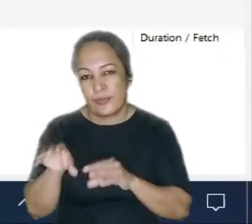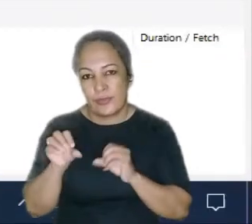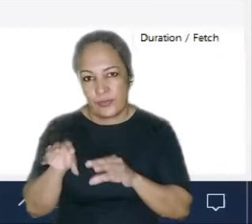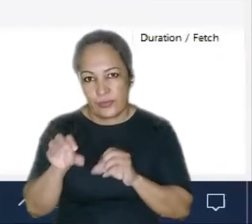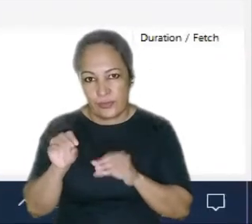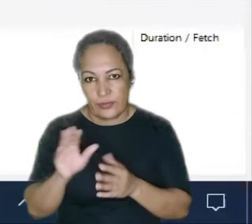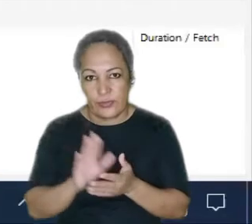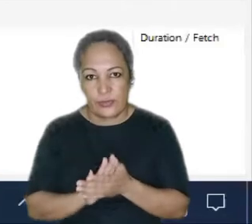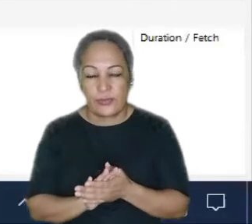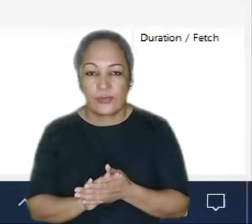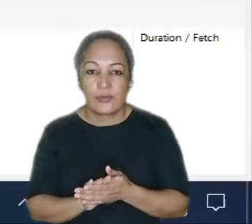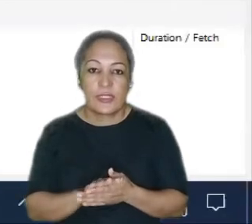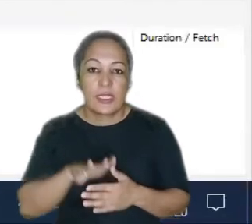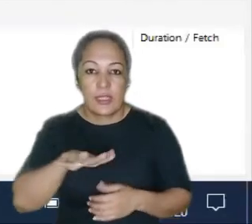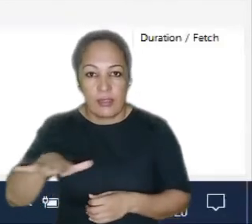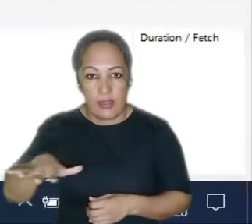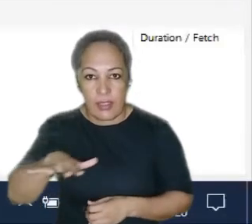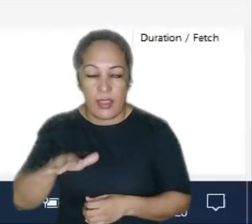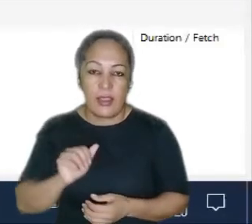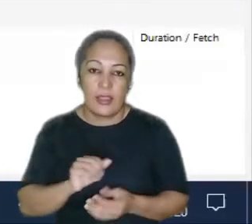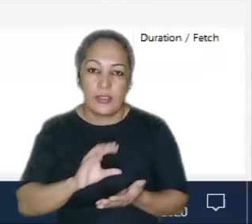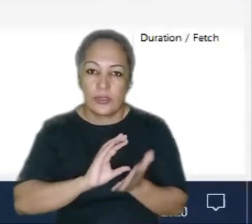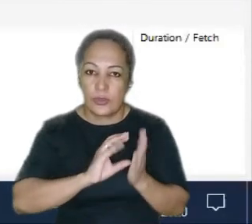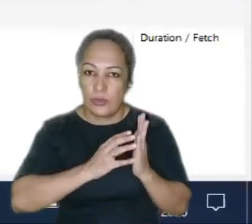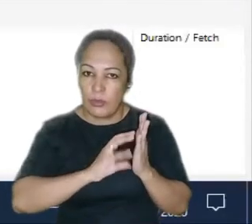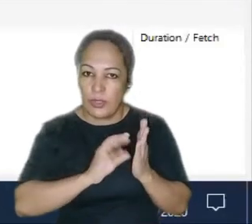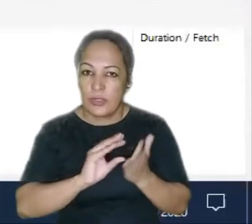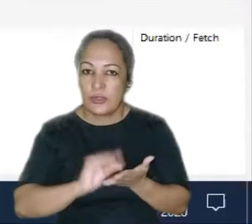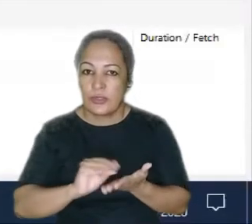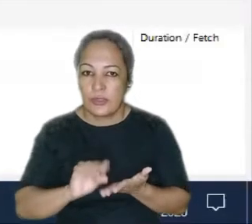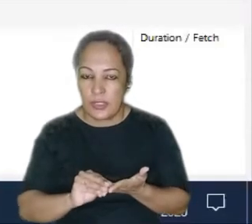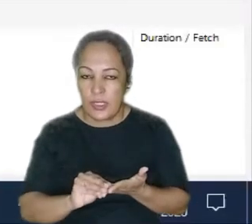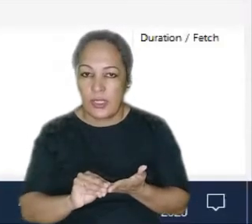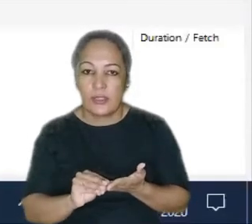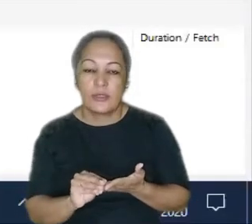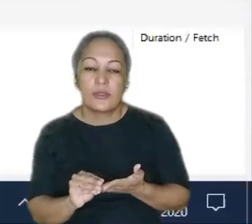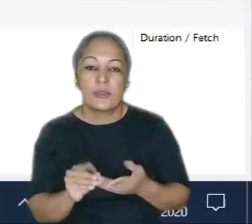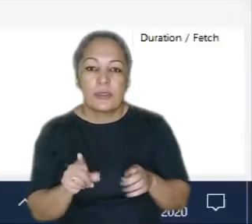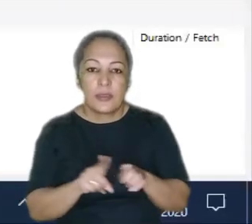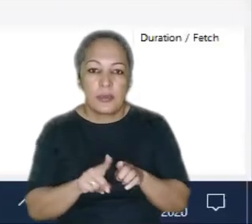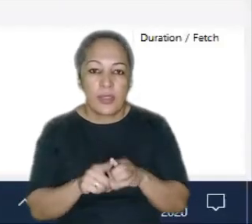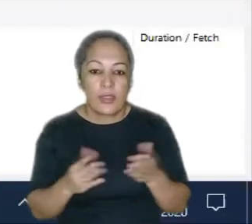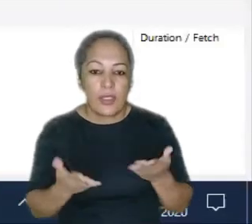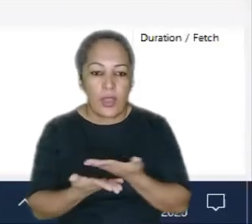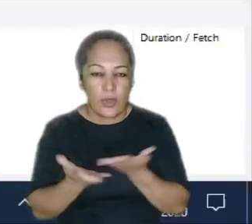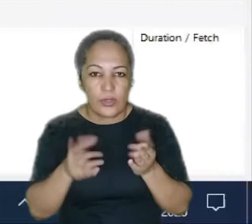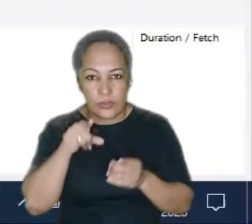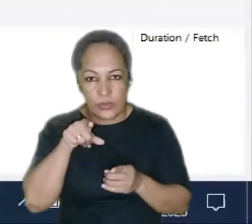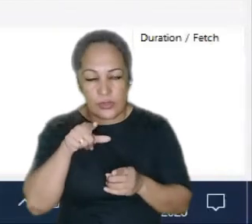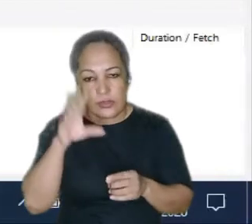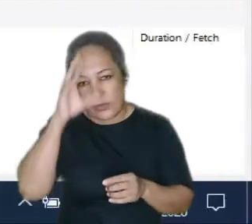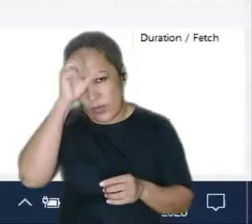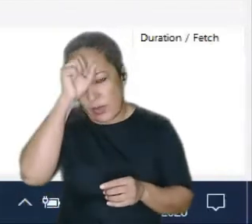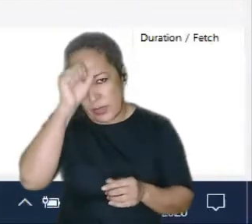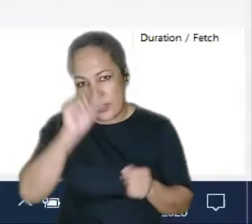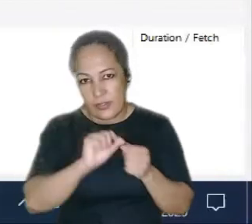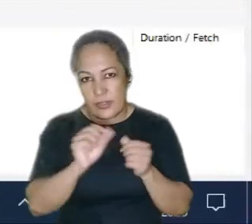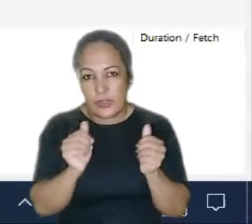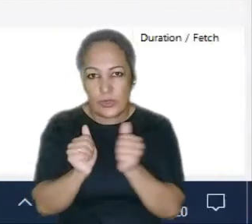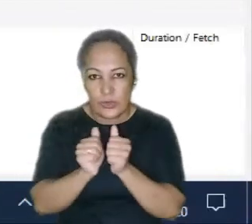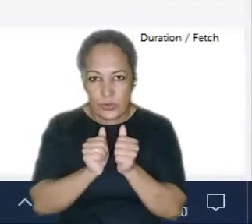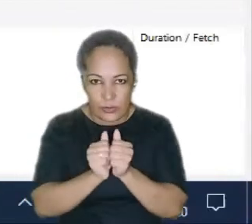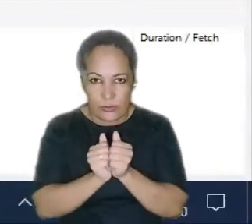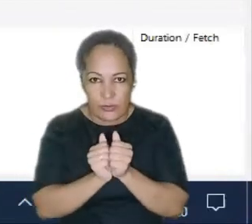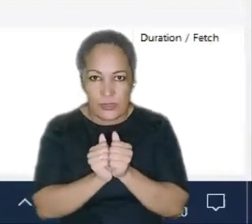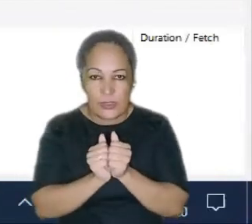da área de banco de dados. Esse aqui são os códigos SQL que vocês vão aprender a fazer junto com a gente, tá? Vamos deixar isso aqui para outro momento, vou fechar